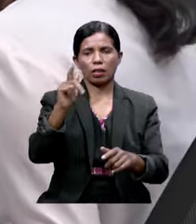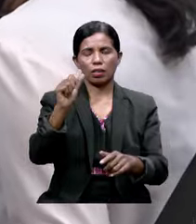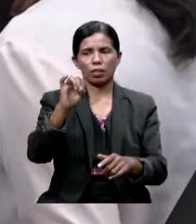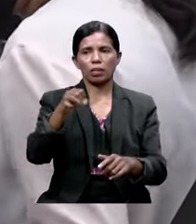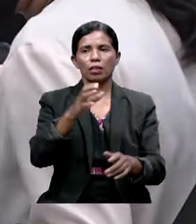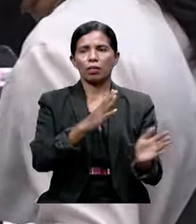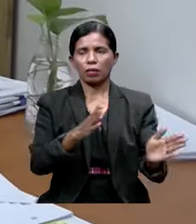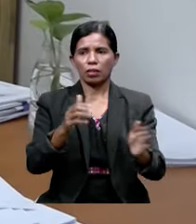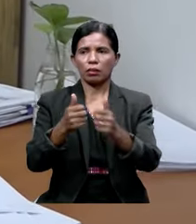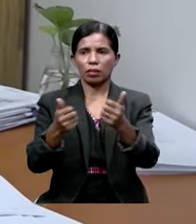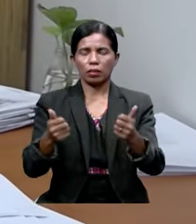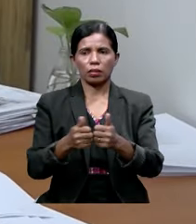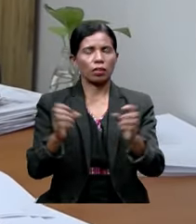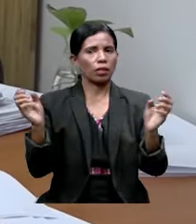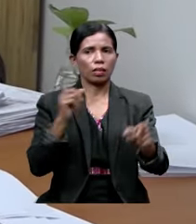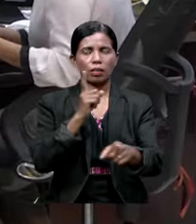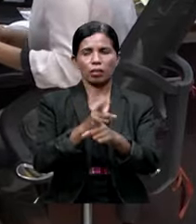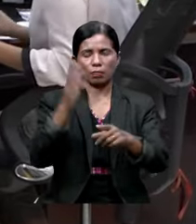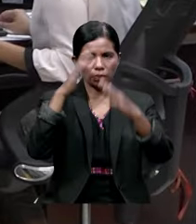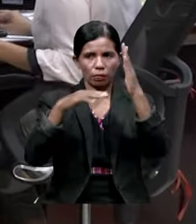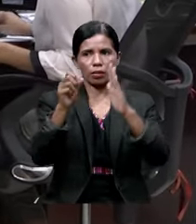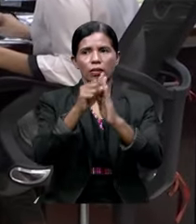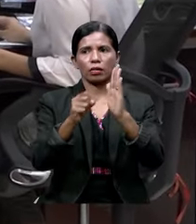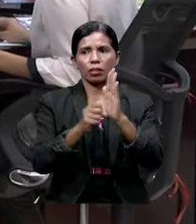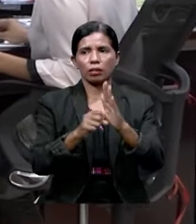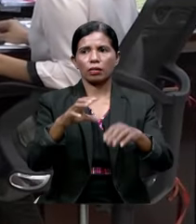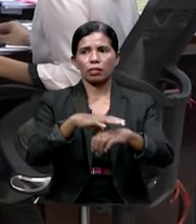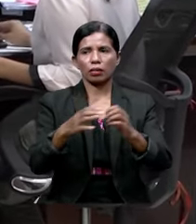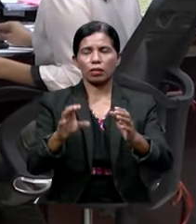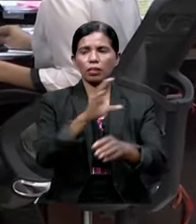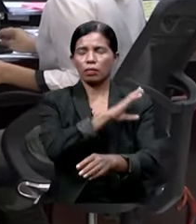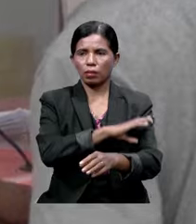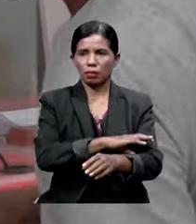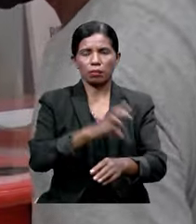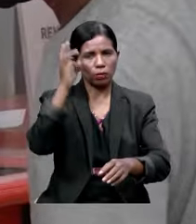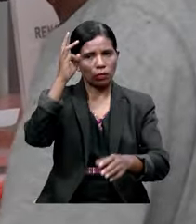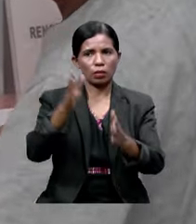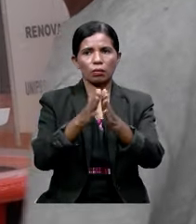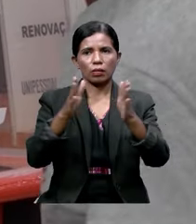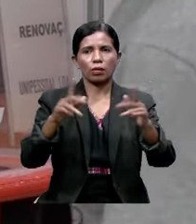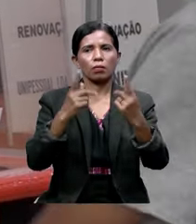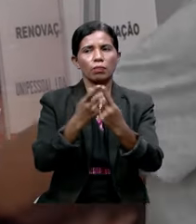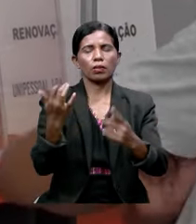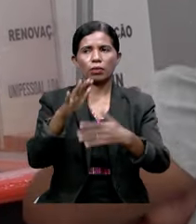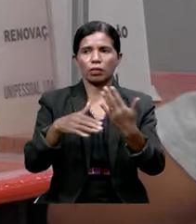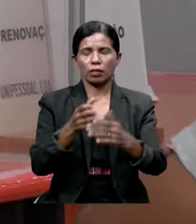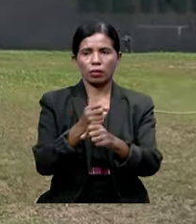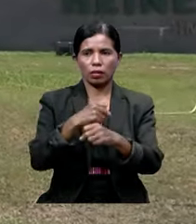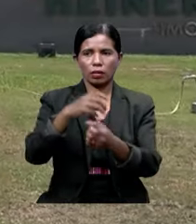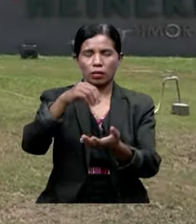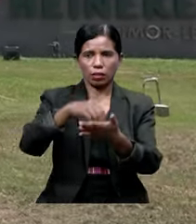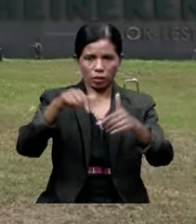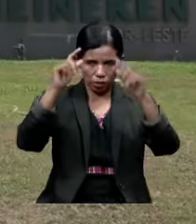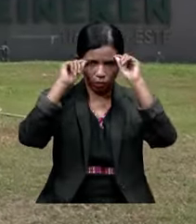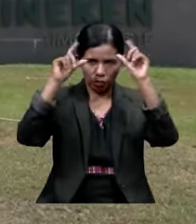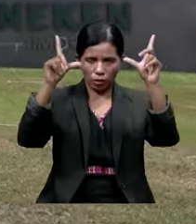processo de administração nebela integrado, problema estatutural, no segurança maxa preocupação bot liba empresa sira atuhalo investimento e